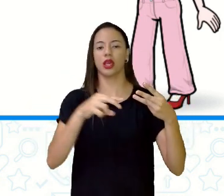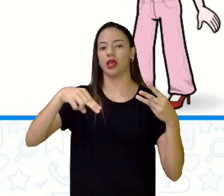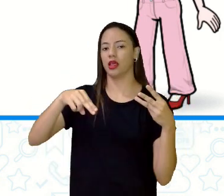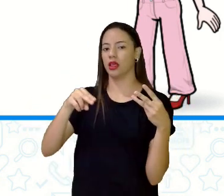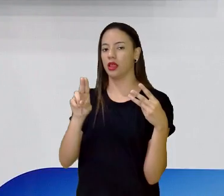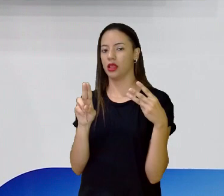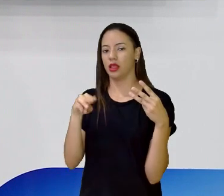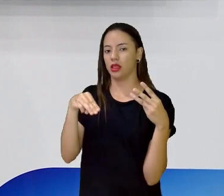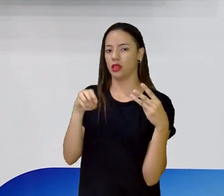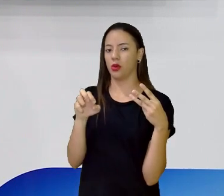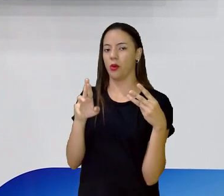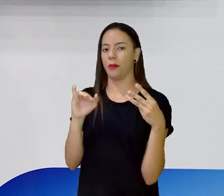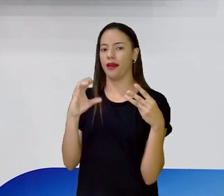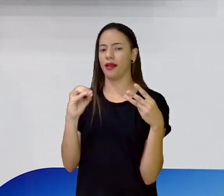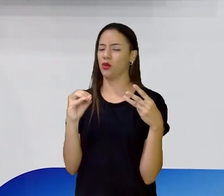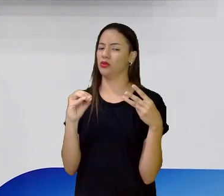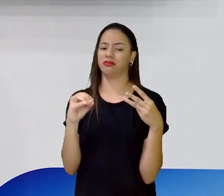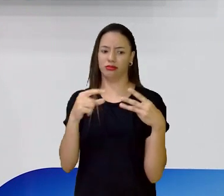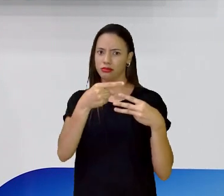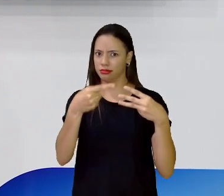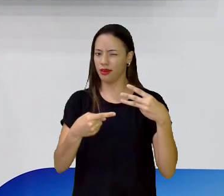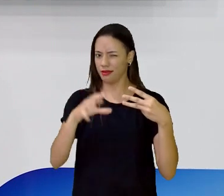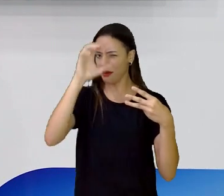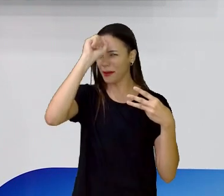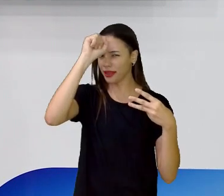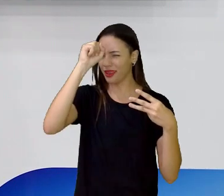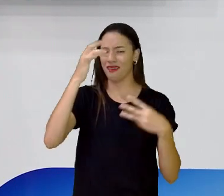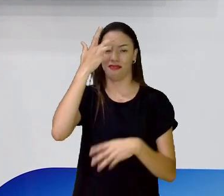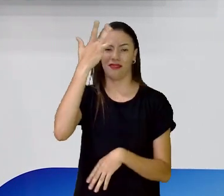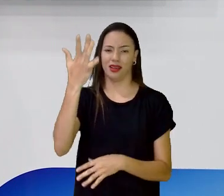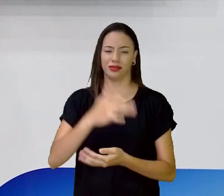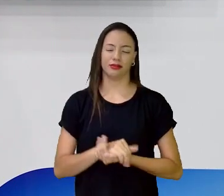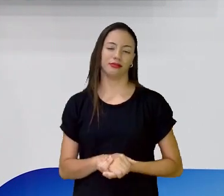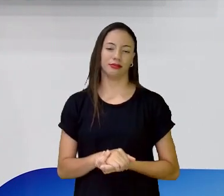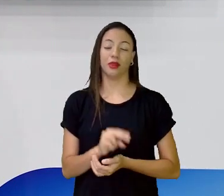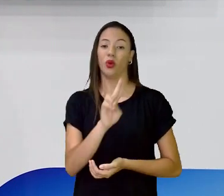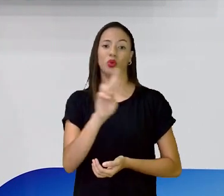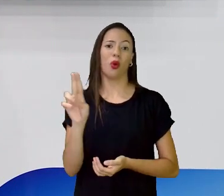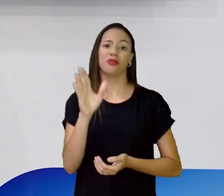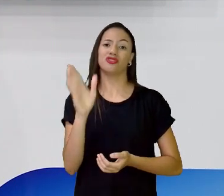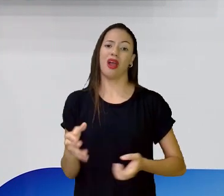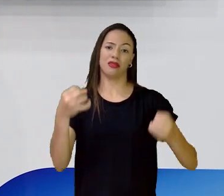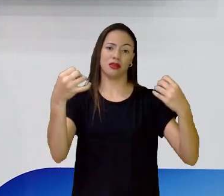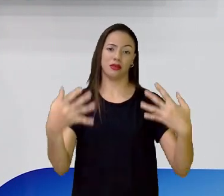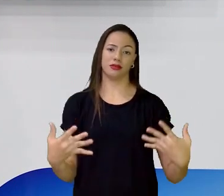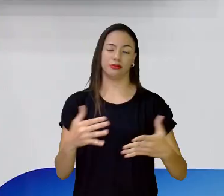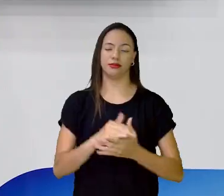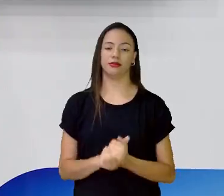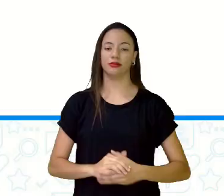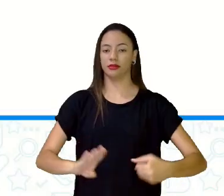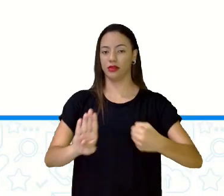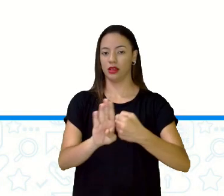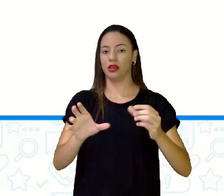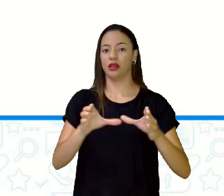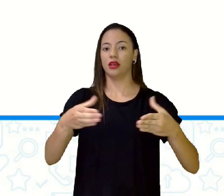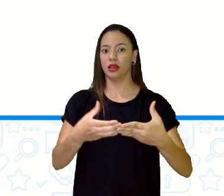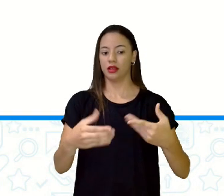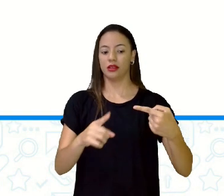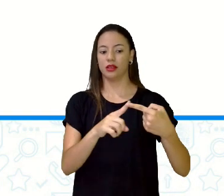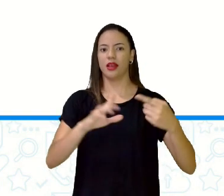deles. É muito fácil, certo? O próprio nome já diz tudo. Substantivo